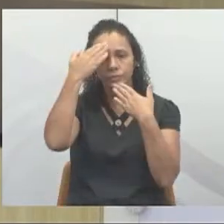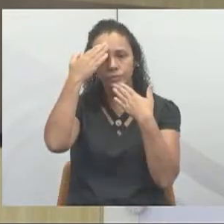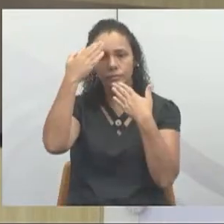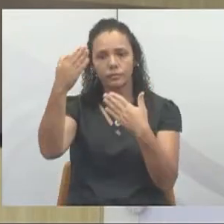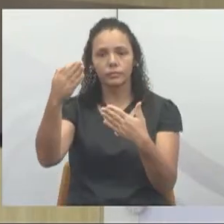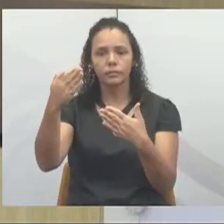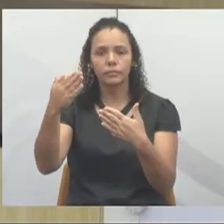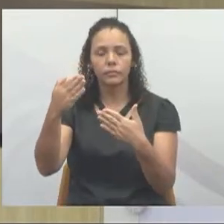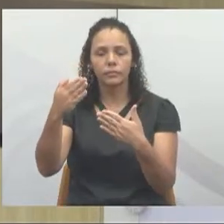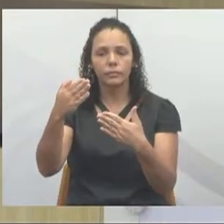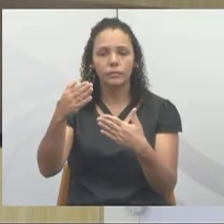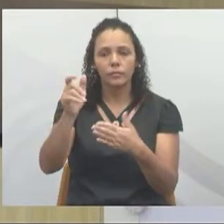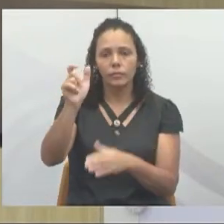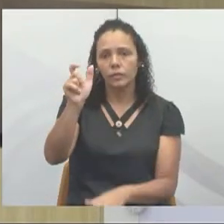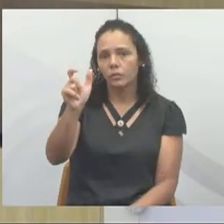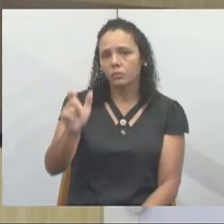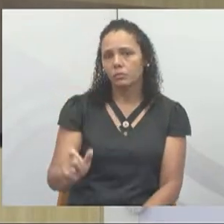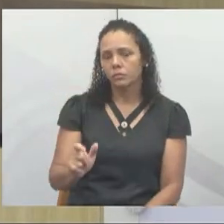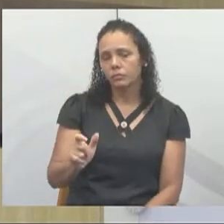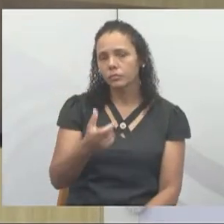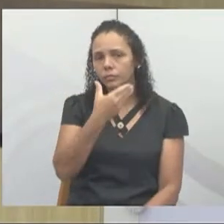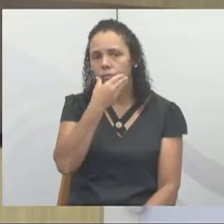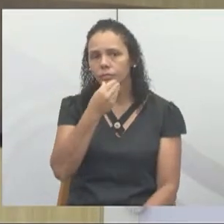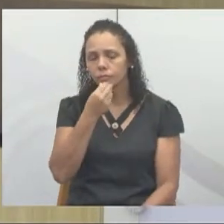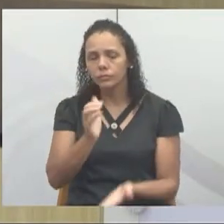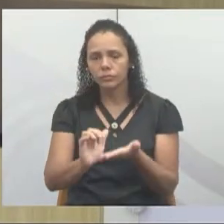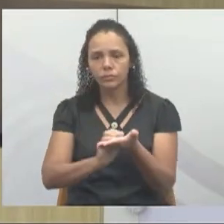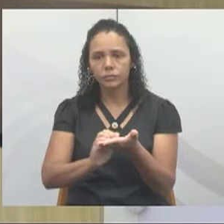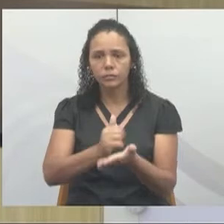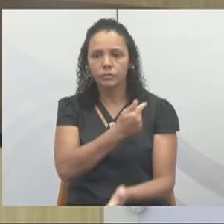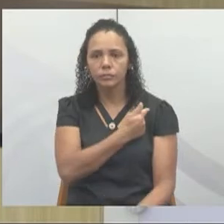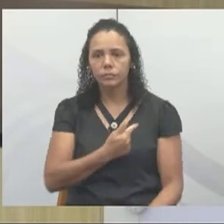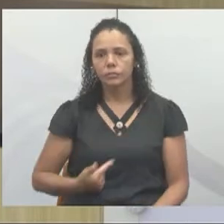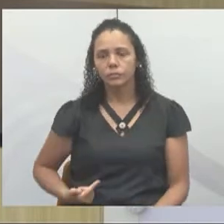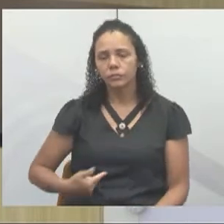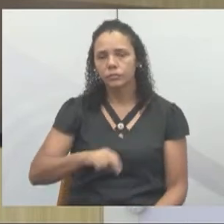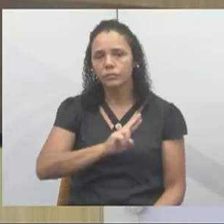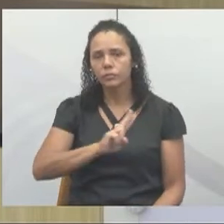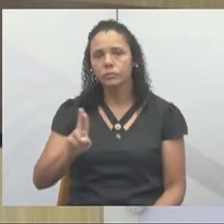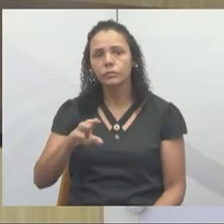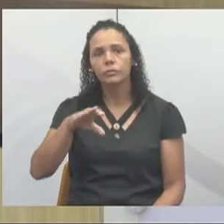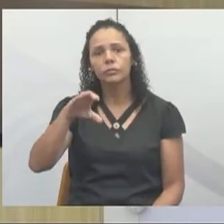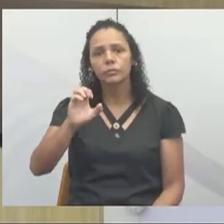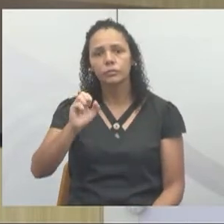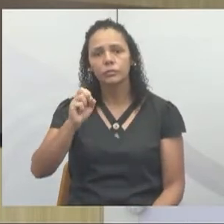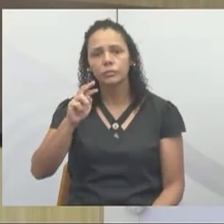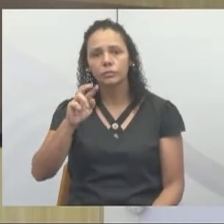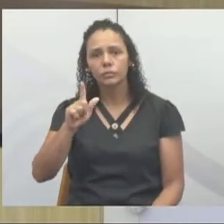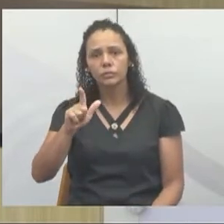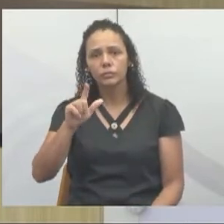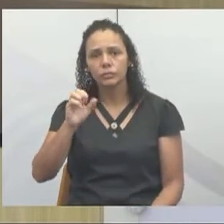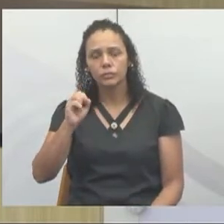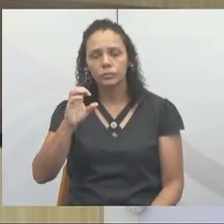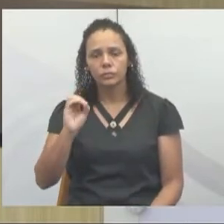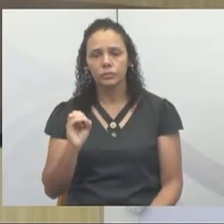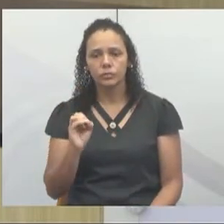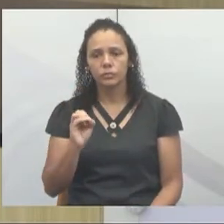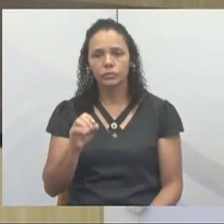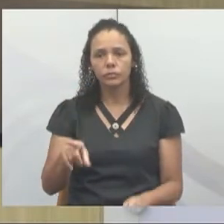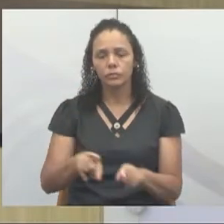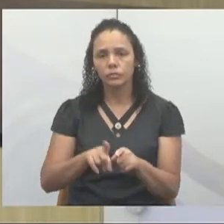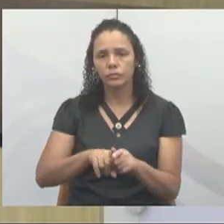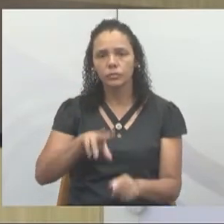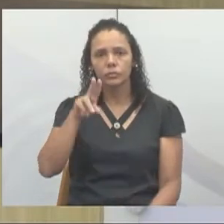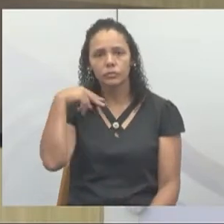Agradeço a presença do senhor Célcio Florencio de Souza, secretário de Governo e Planejamento da Prefeitura Municipal de Jacareí, dos